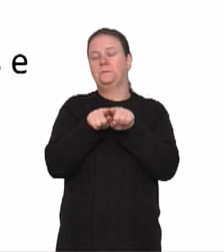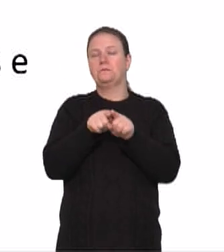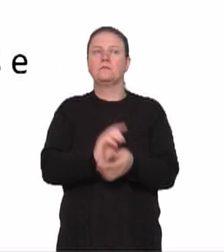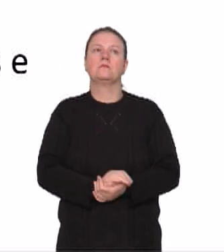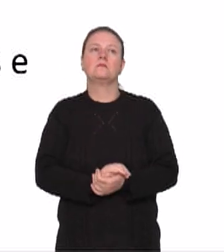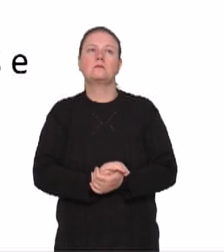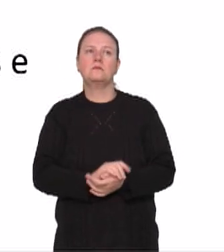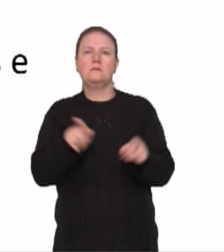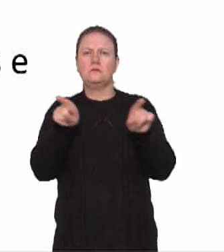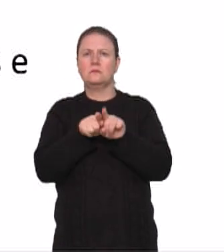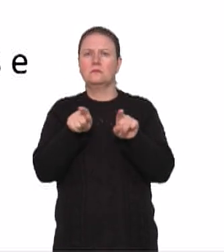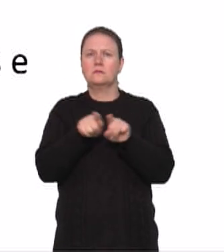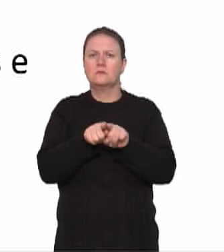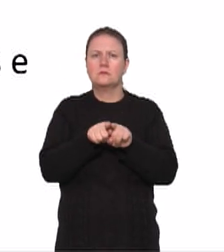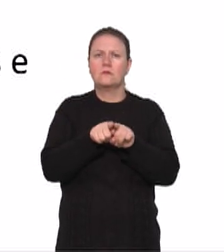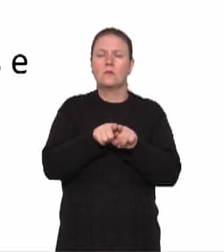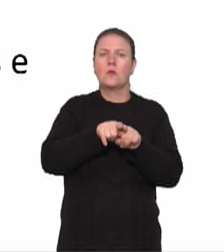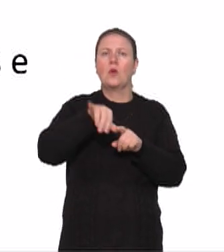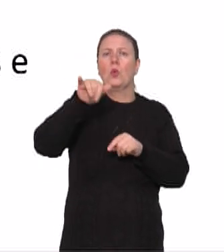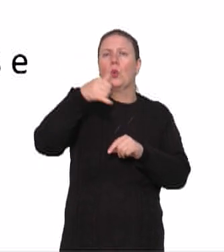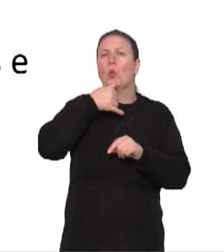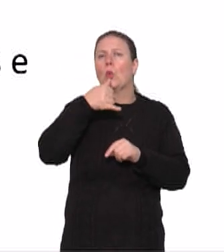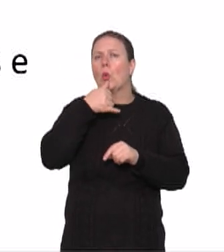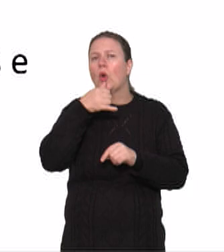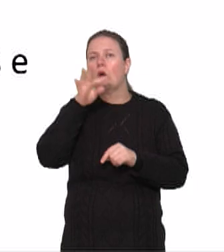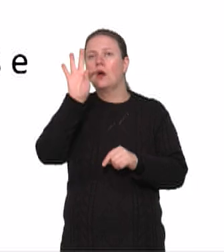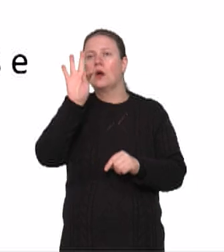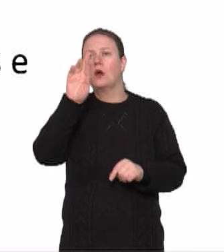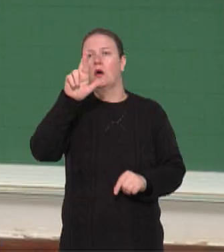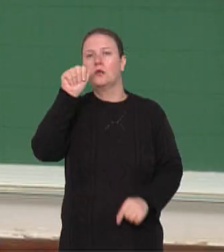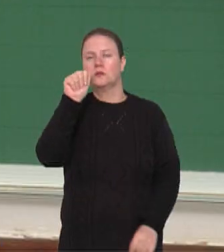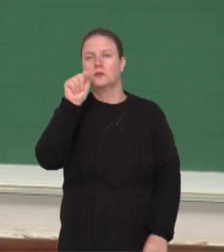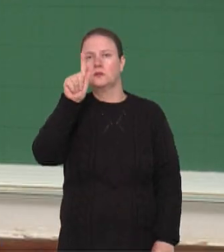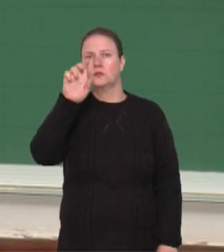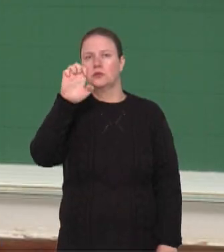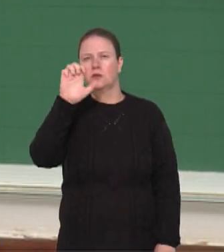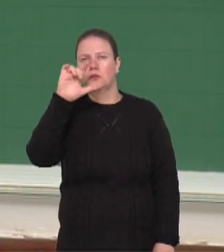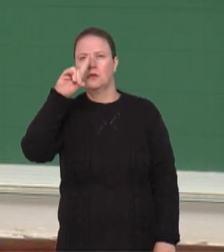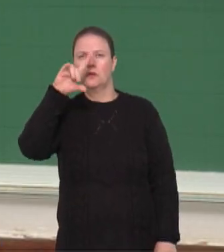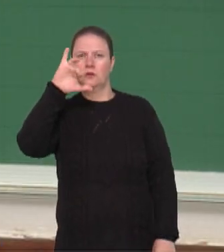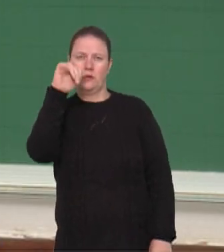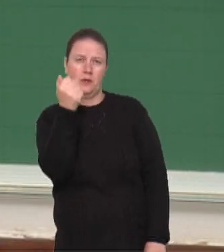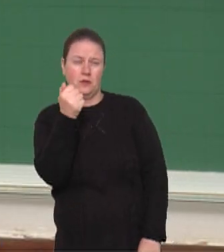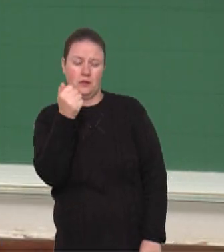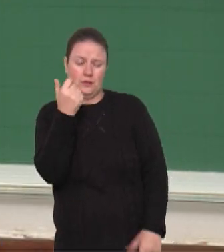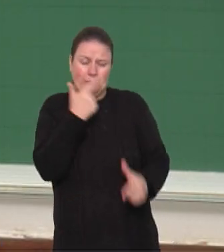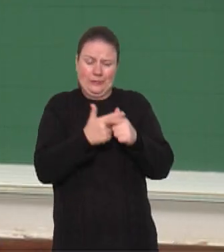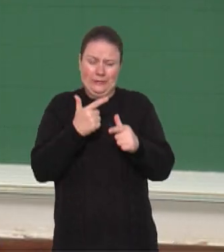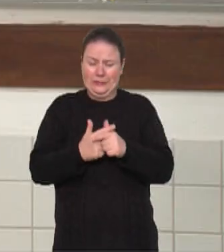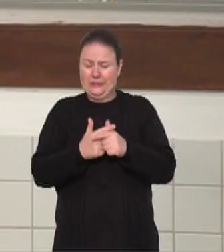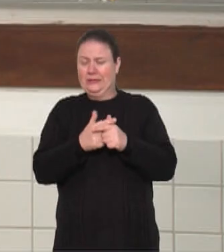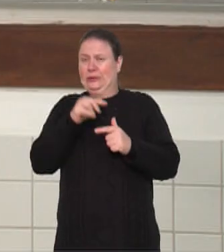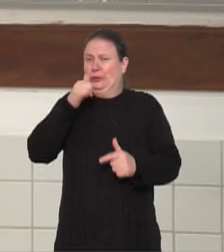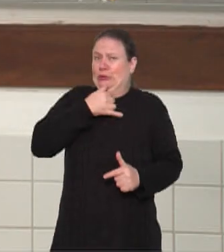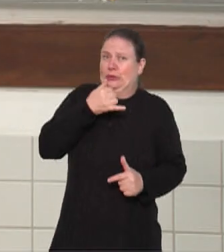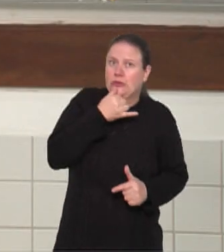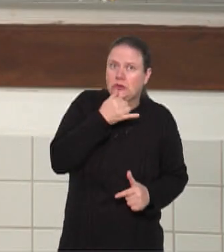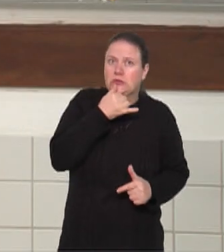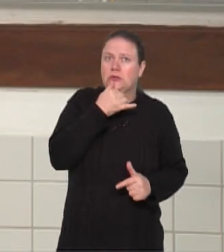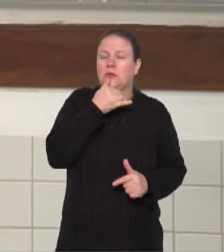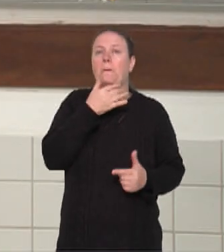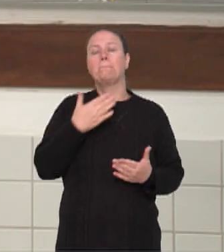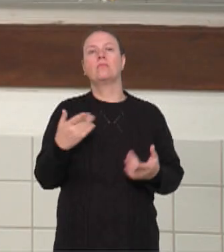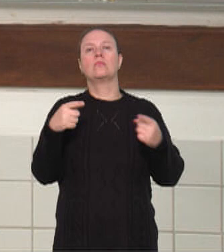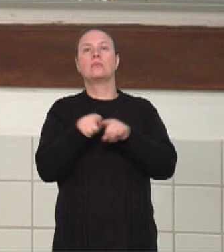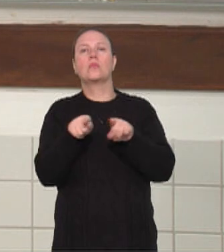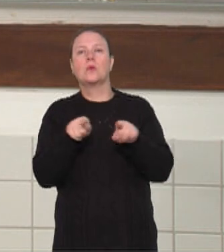As tragédias, elas, como o próprio nome já diz, apresentam situações trágicas. A tragicomédia